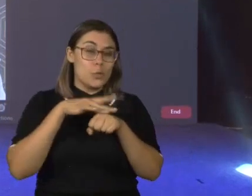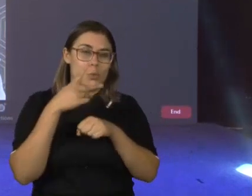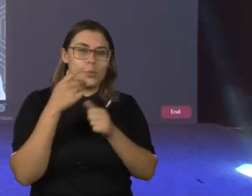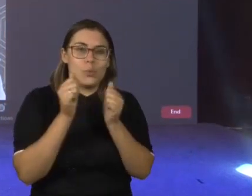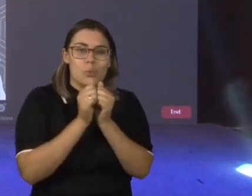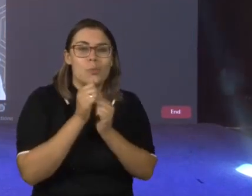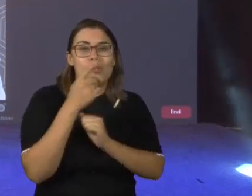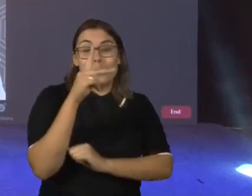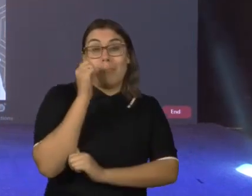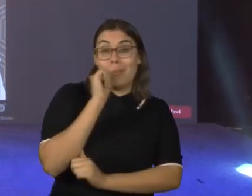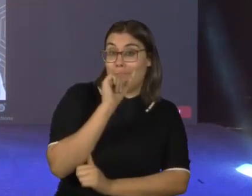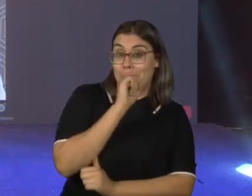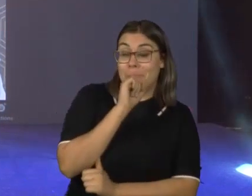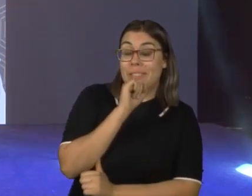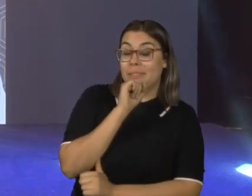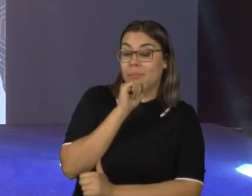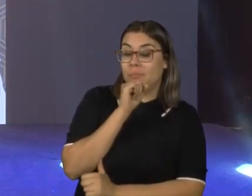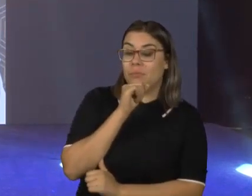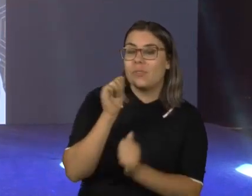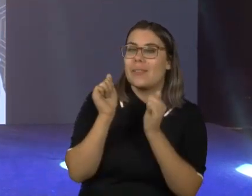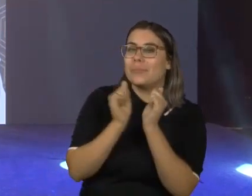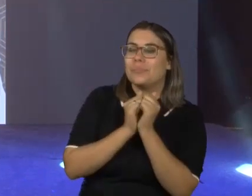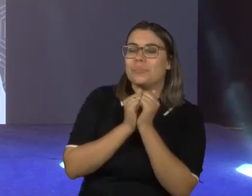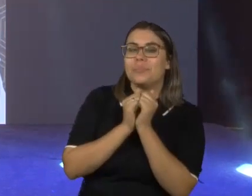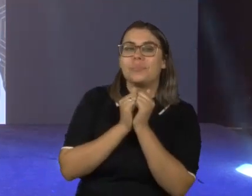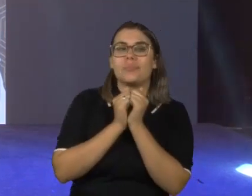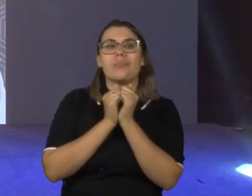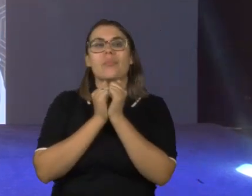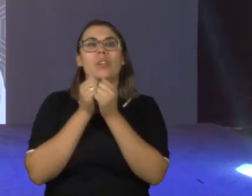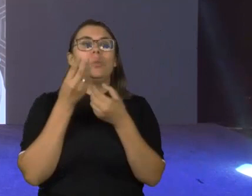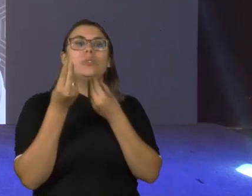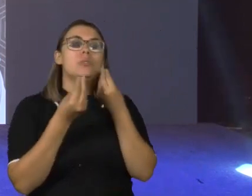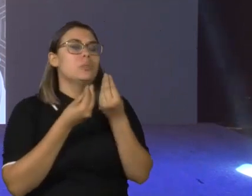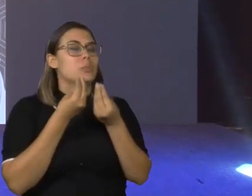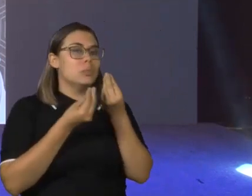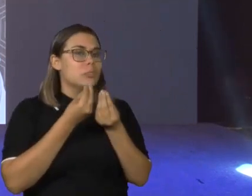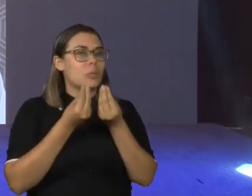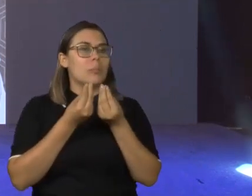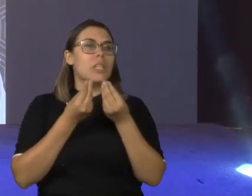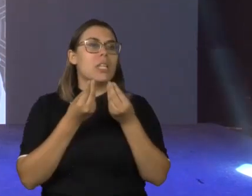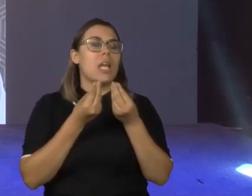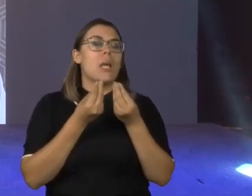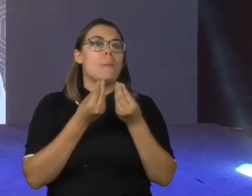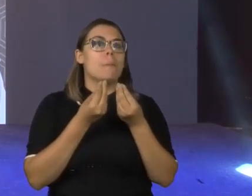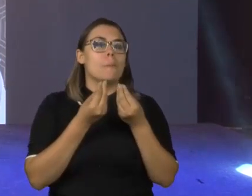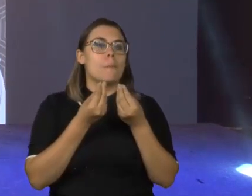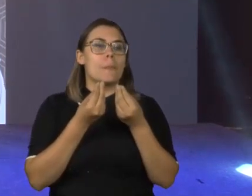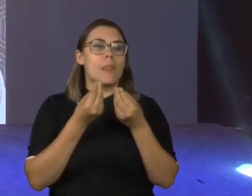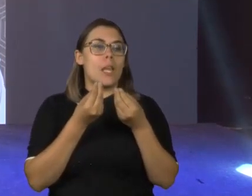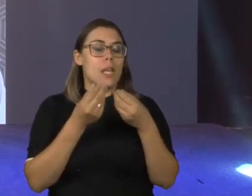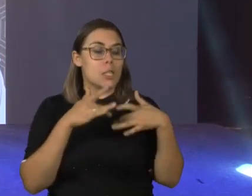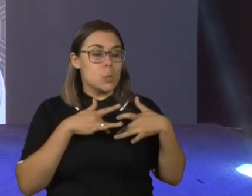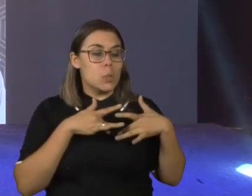acompanhando as movimentações dos participantes da Expedição 21, né? Acompanhando como é que está essa autonomia, porque foram